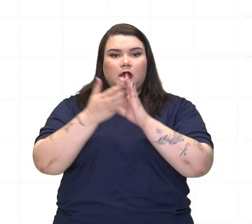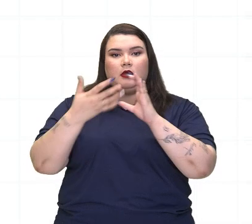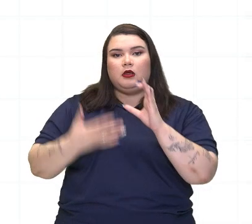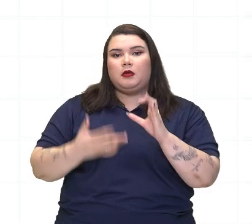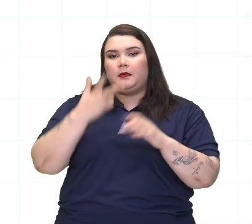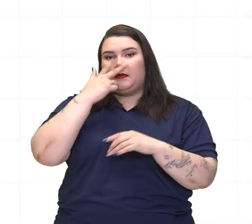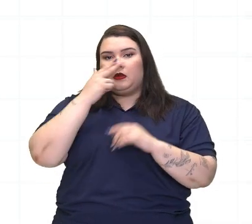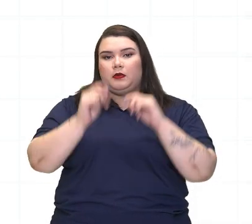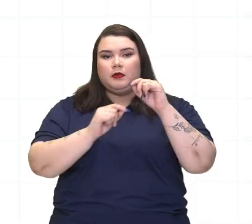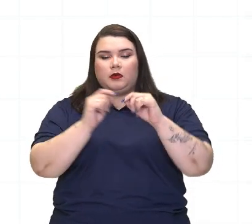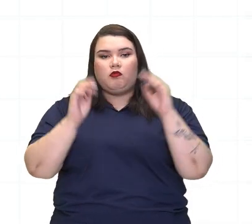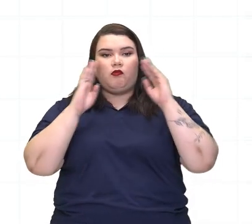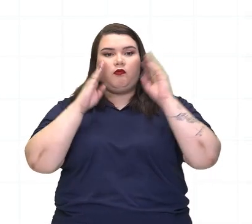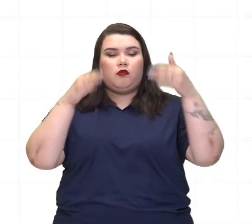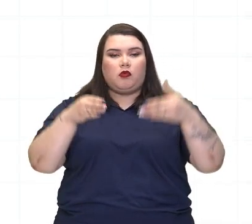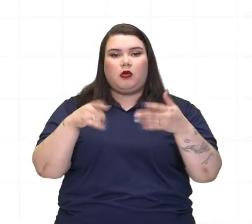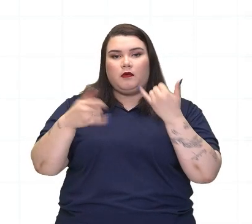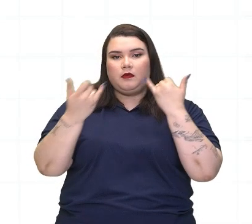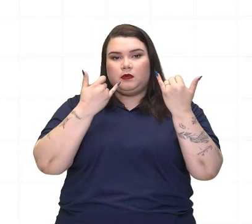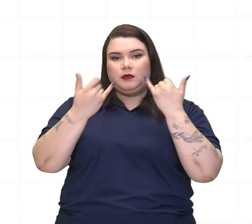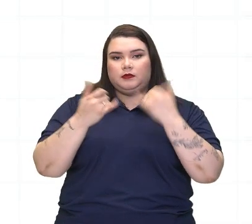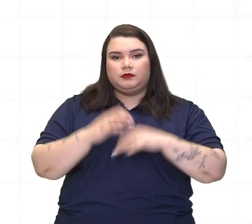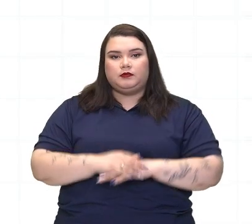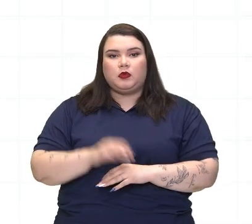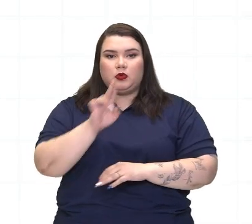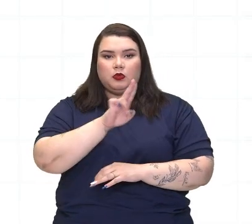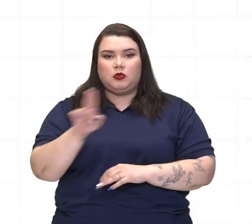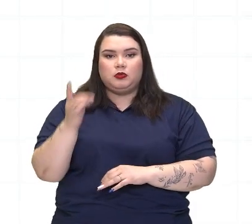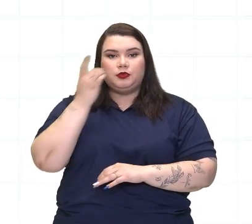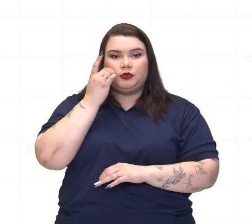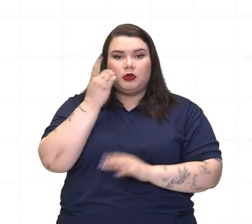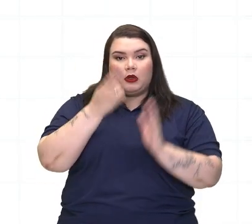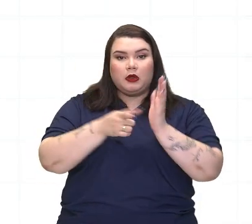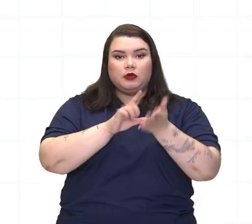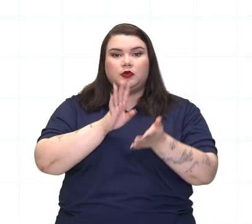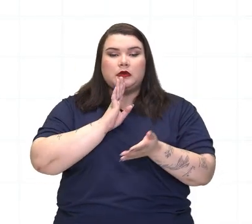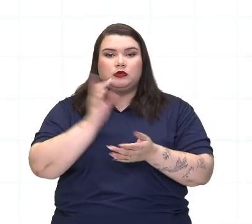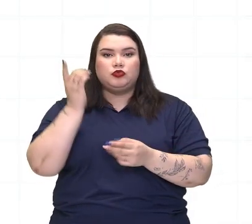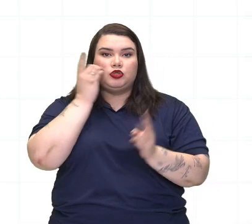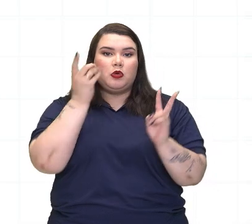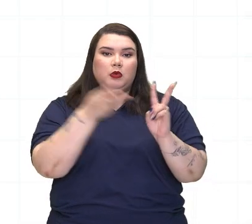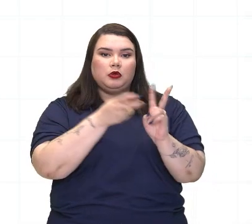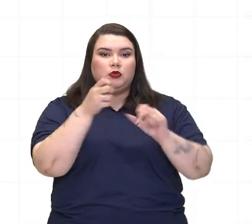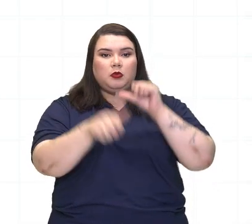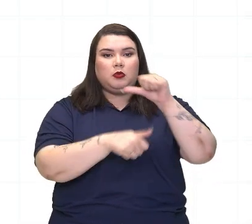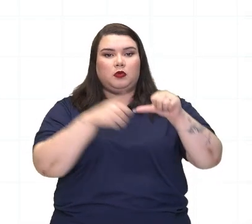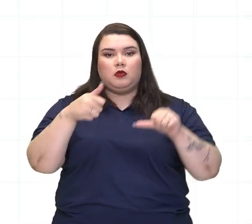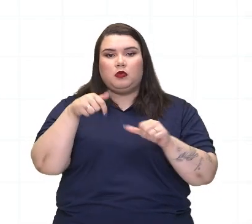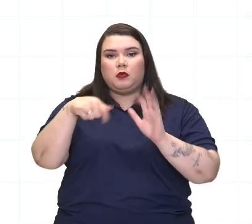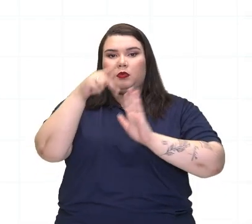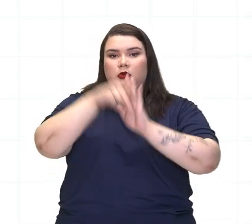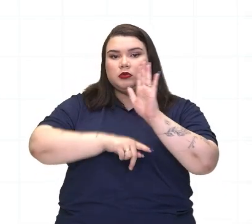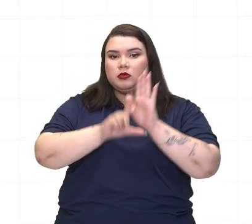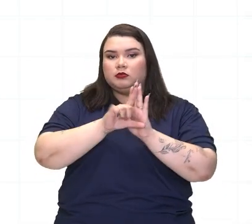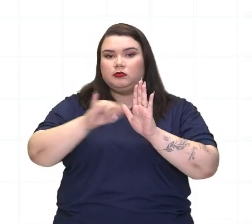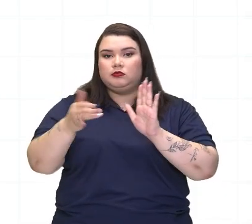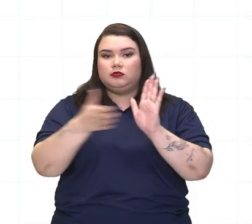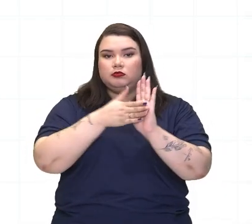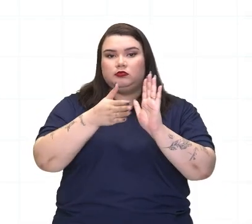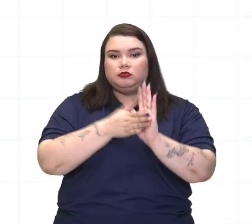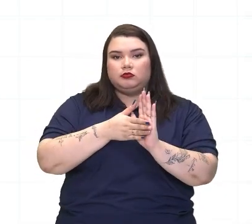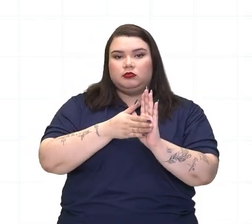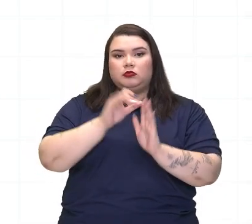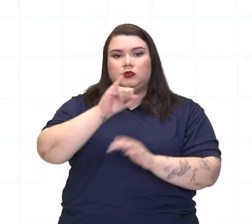parece mais pontual, né, como uma notícia. O nome da data, antes conhecida como Dia do Índio, foi atualizado por um projeto de lei proposto